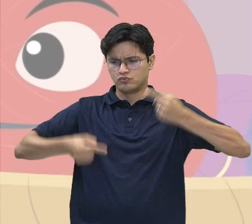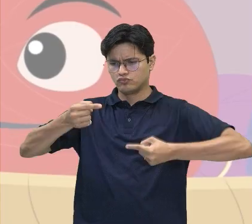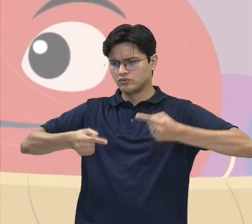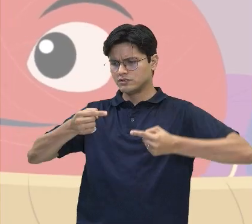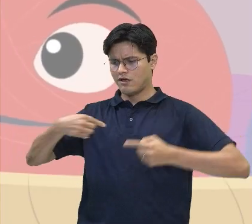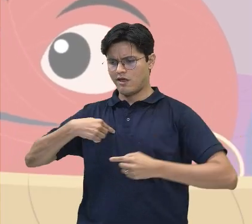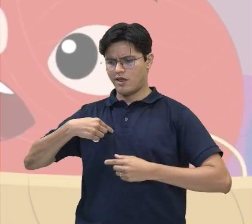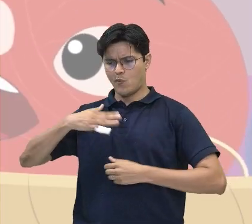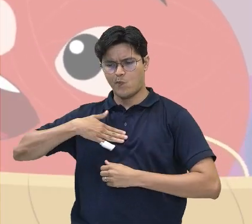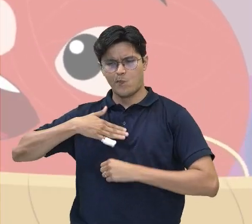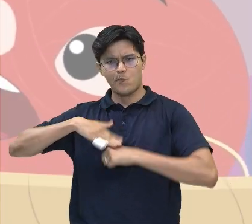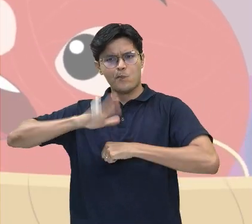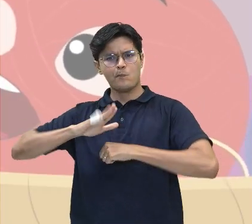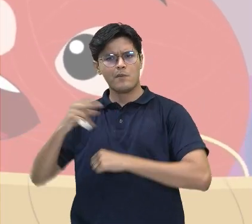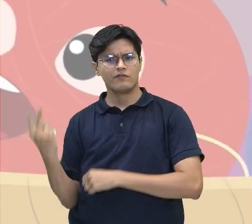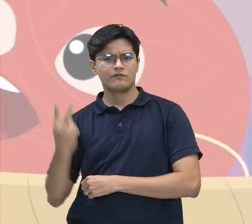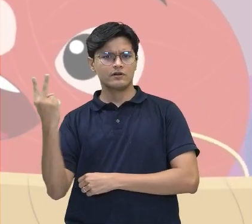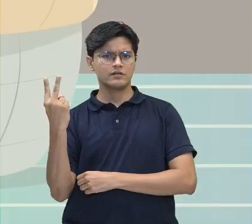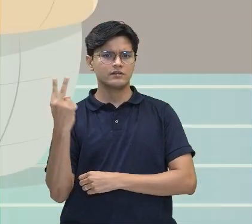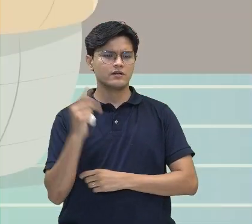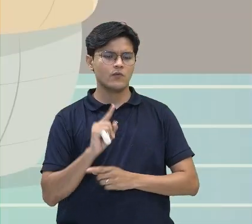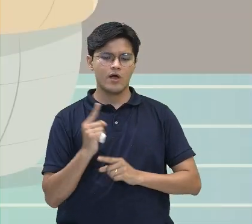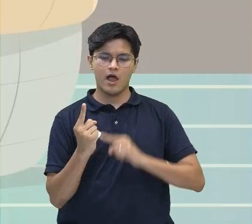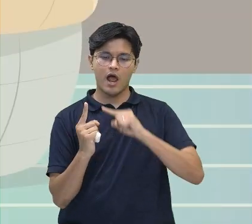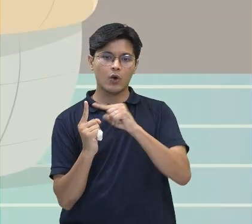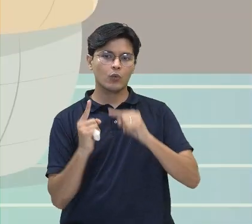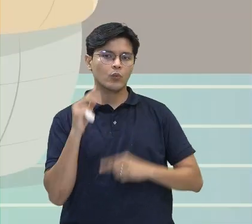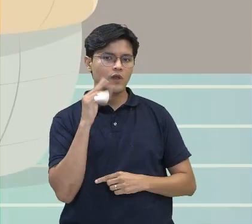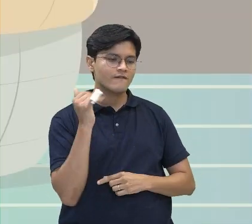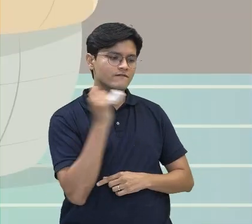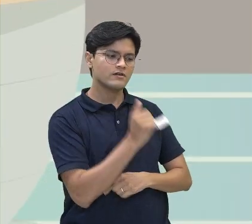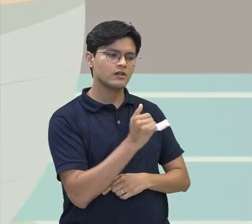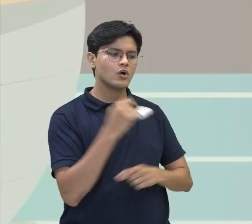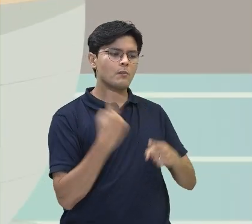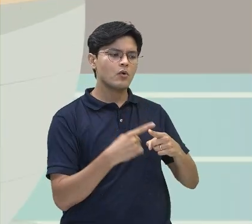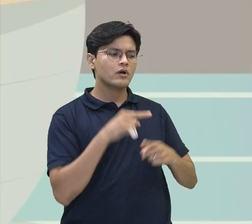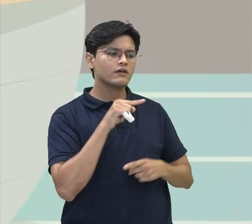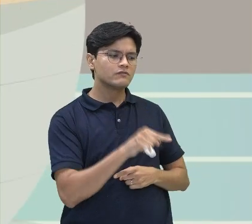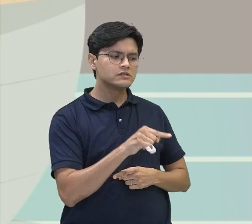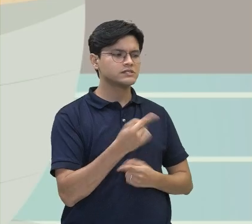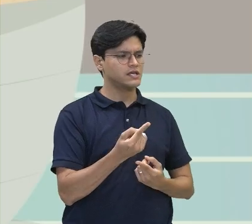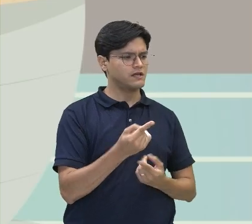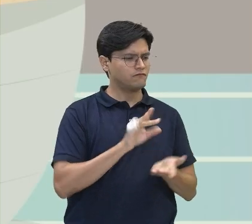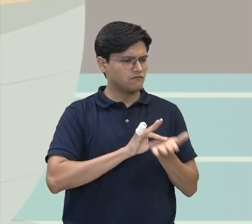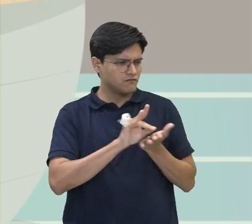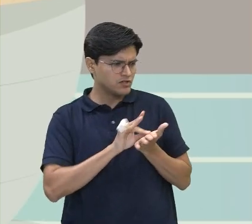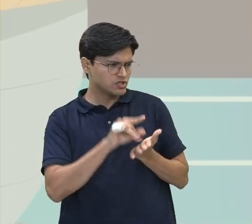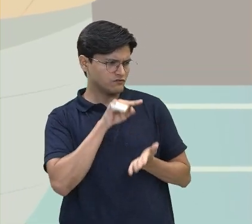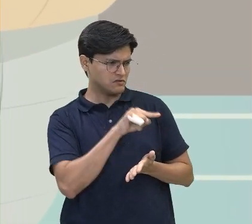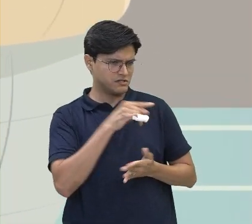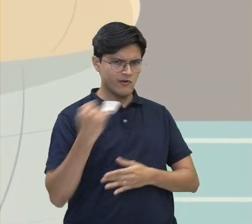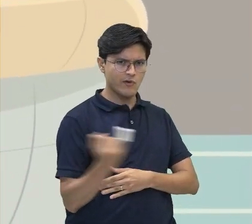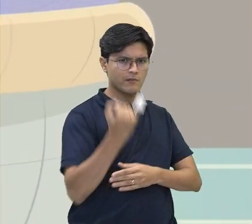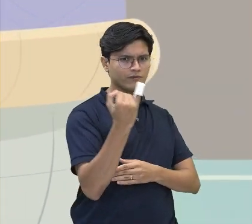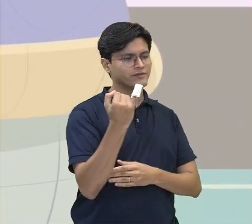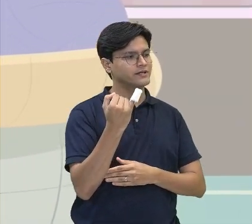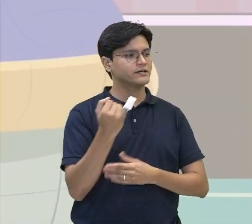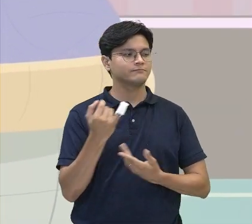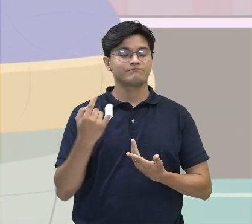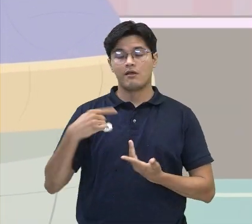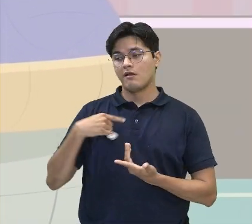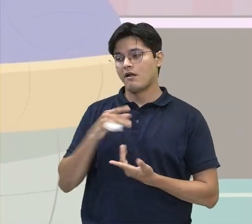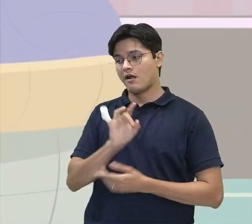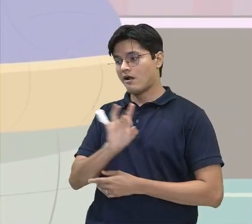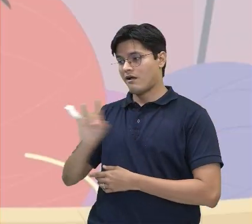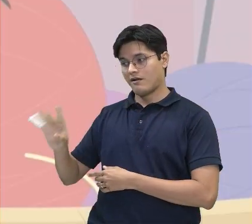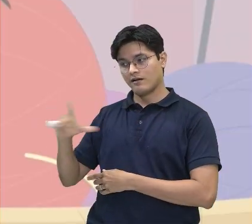está você com esse ar toda cheia de si, fingindo que é importante? Cada um tem seu papel. Preocupe-se com o seu